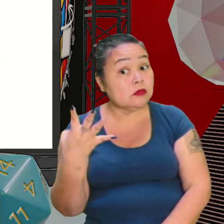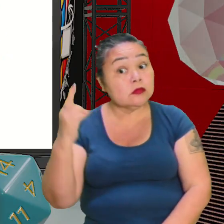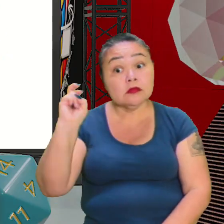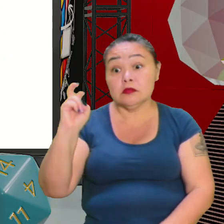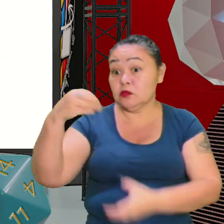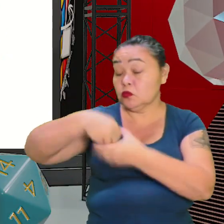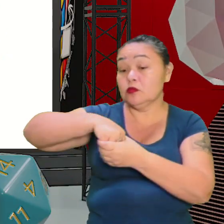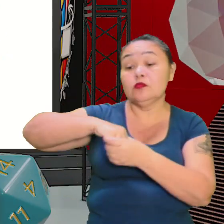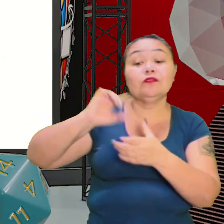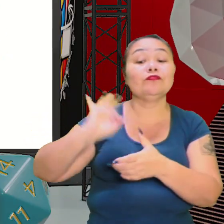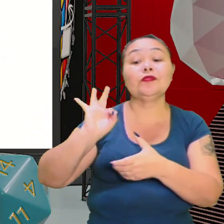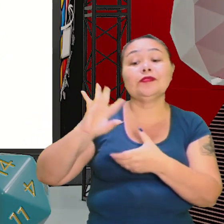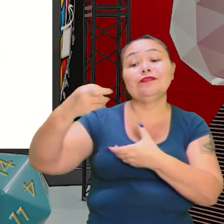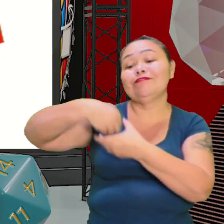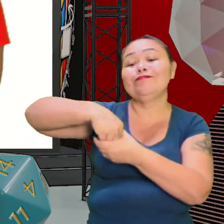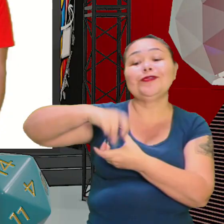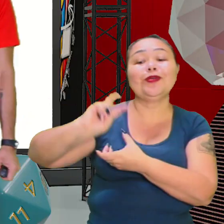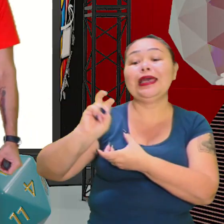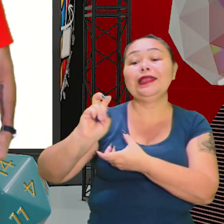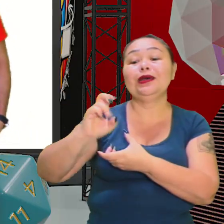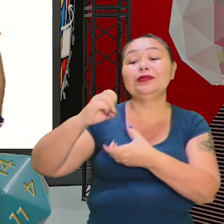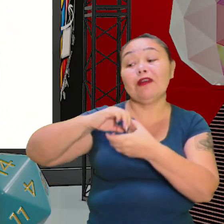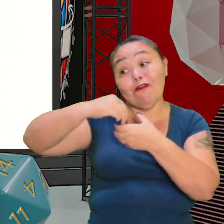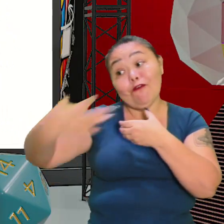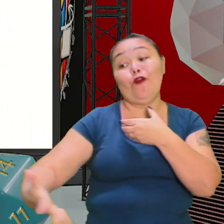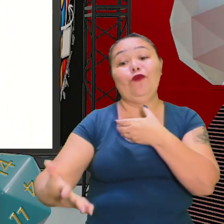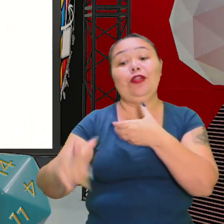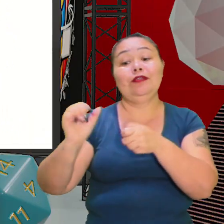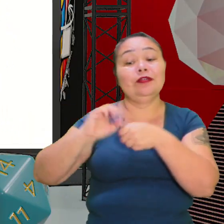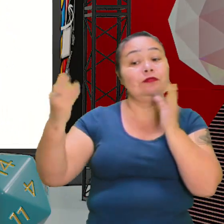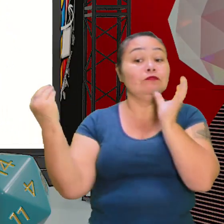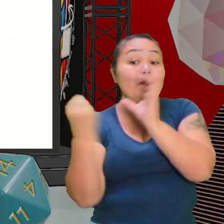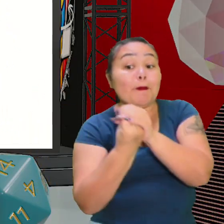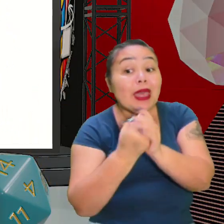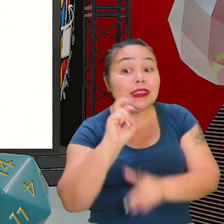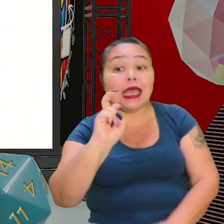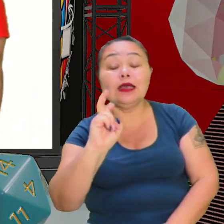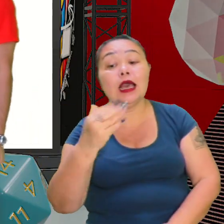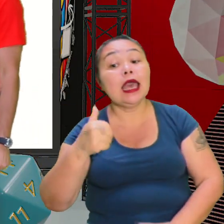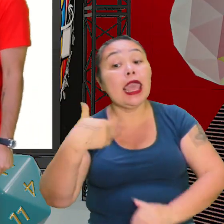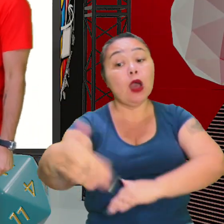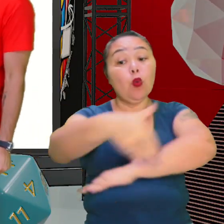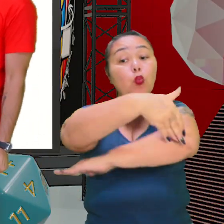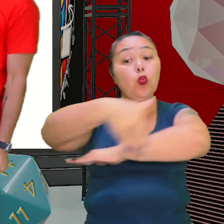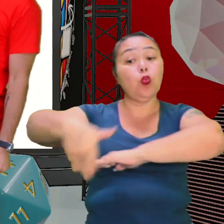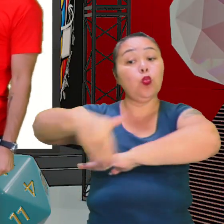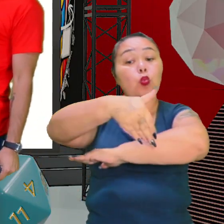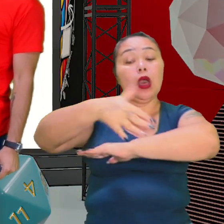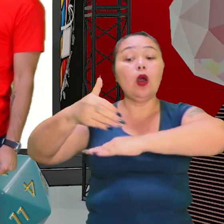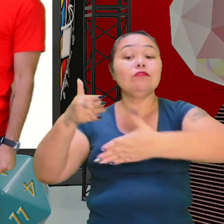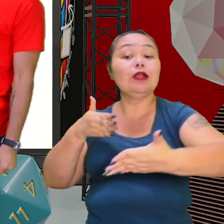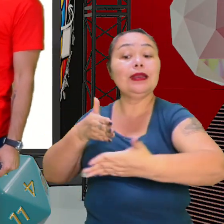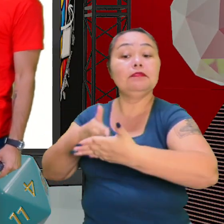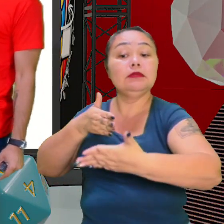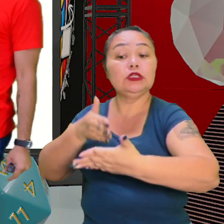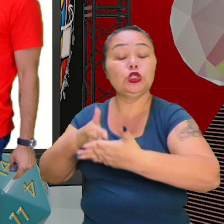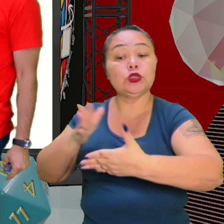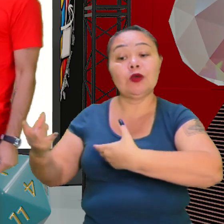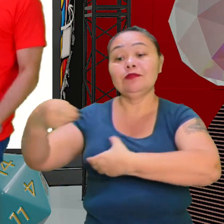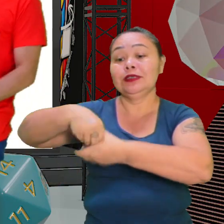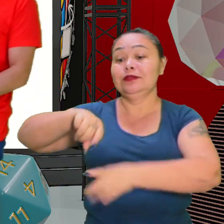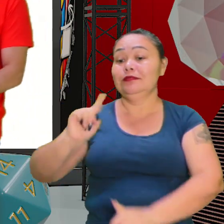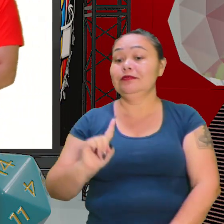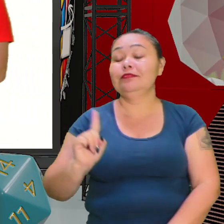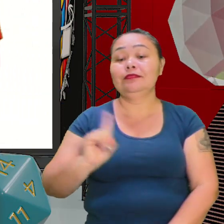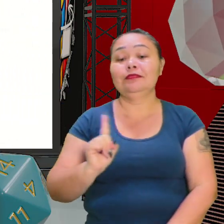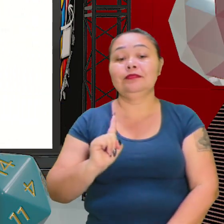5 não pode ser, não, porque não conta o 5. O 5 não pertence a esse conjunto. O 5 é a rua, é o limite, não entra.